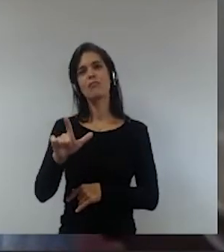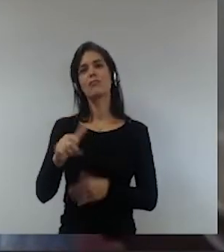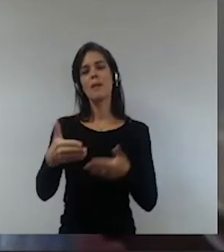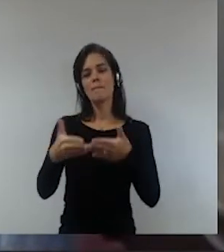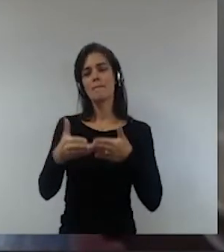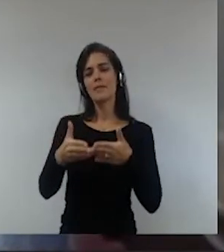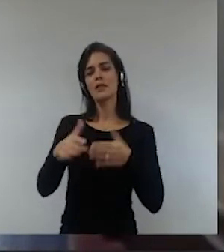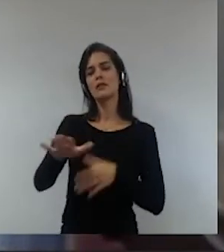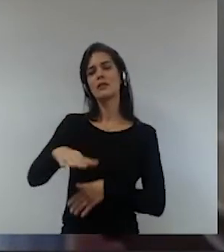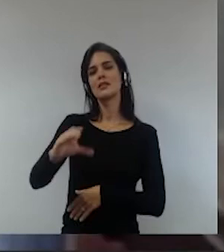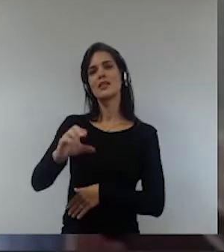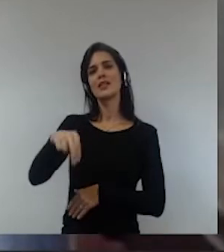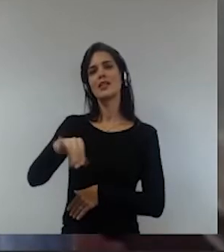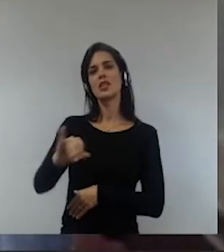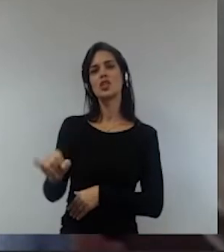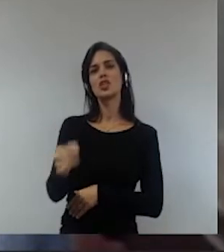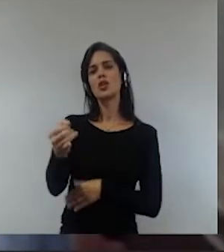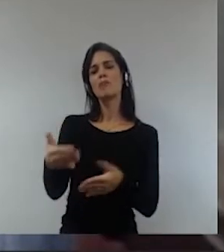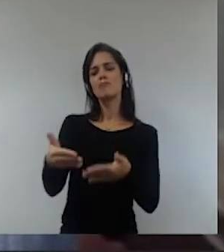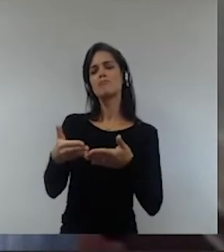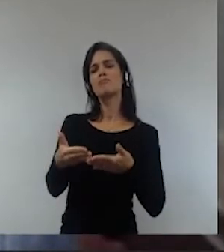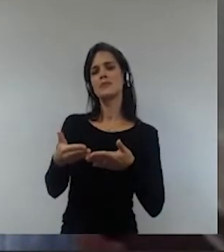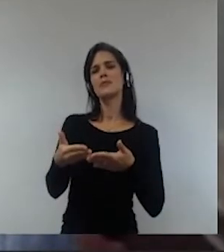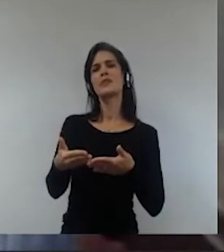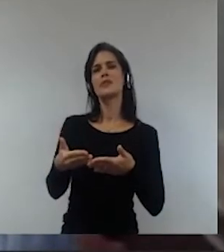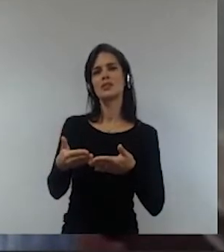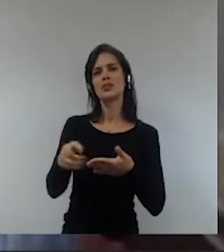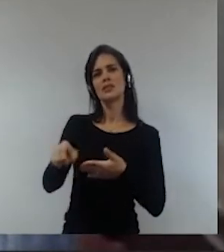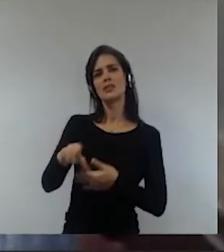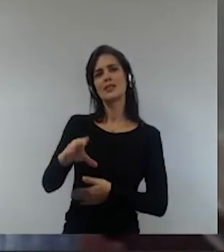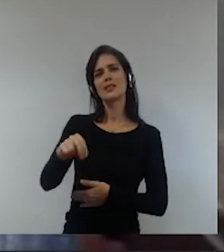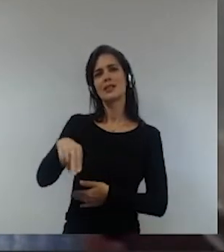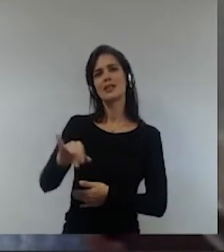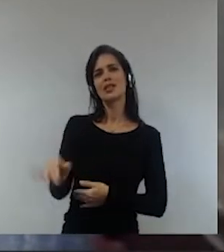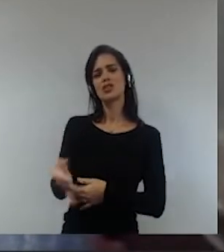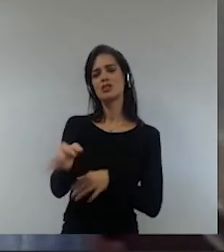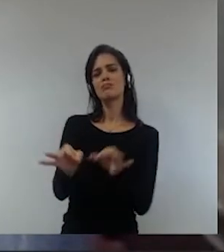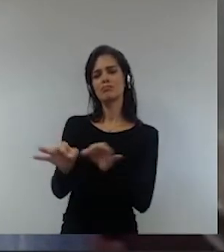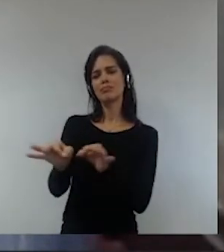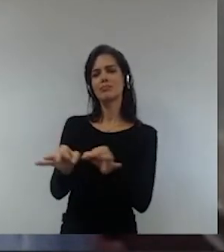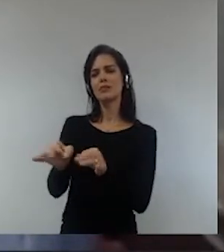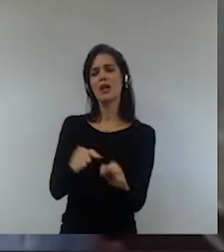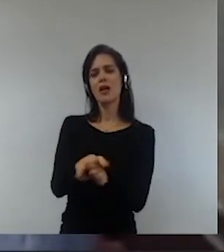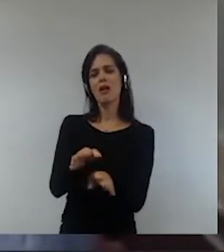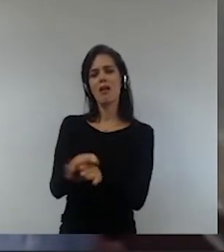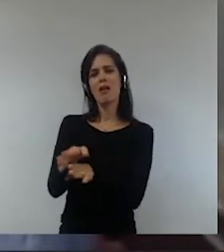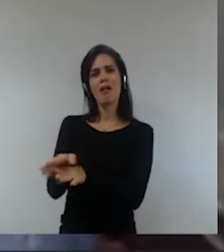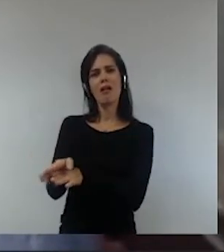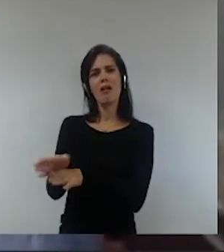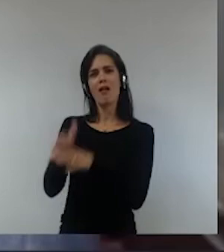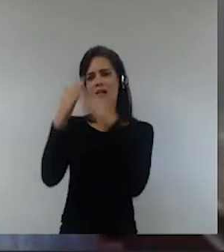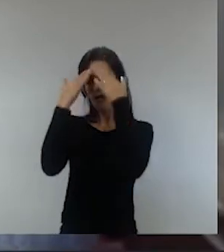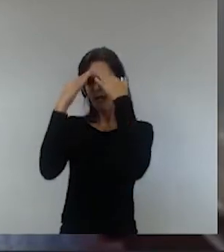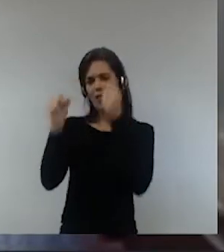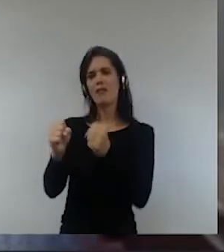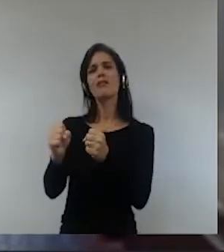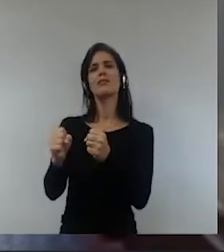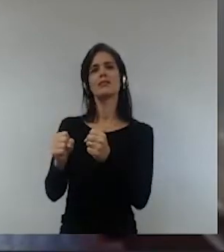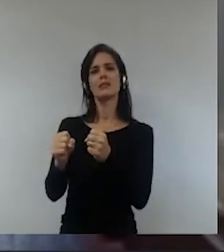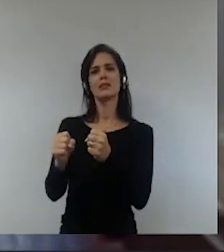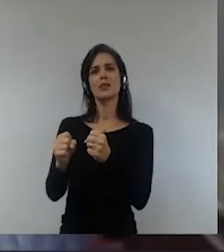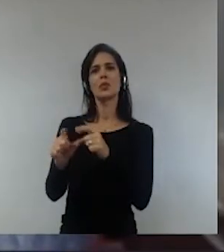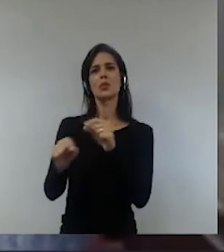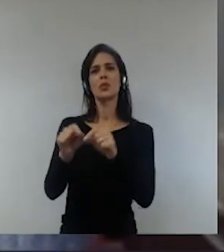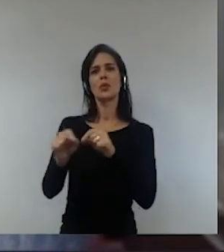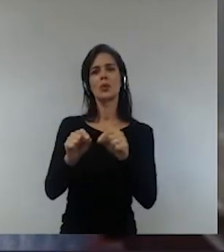maio deste ano, requerendo, então, que o CNJ recomendasse aos tribunais uma intimação